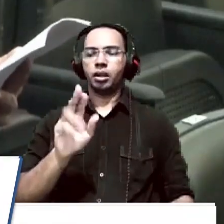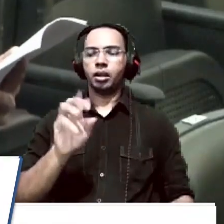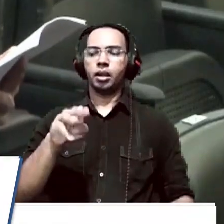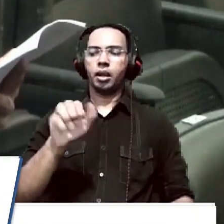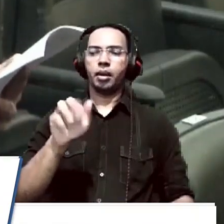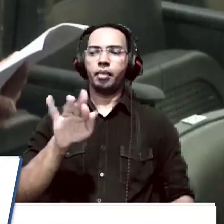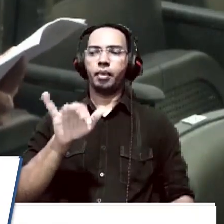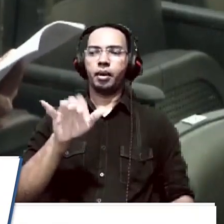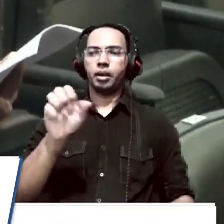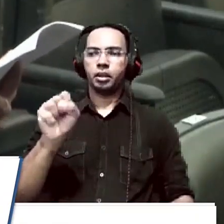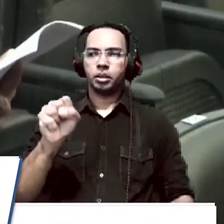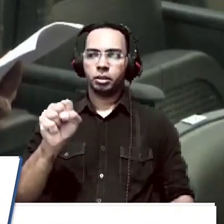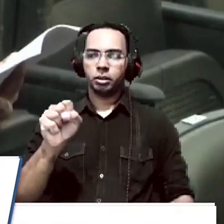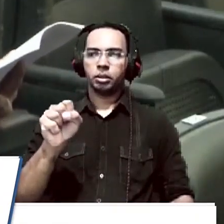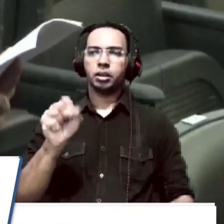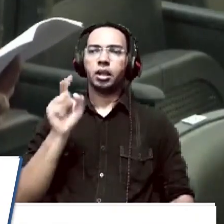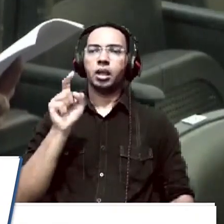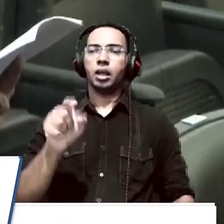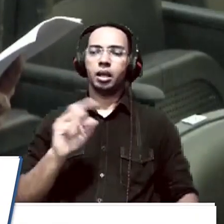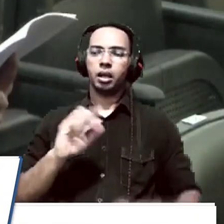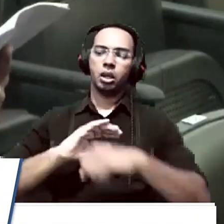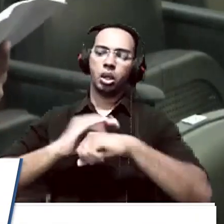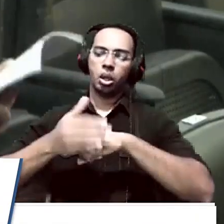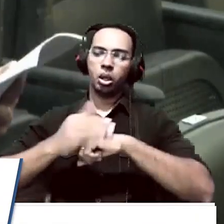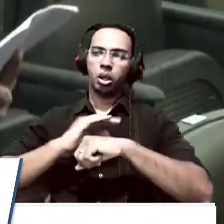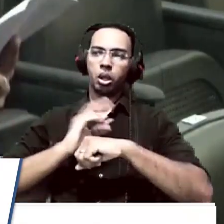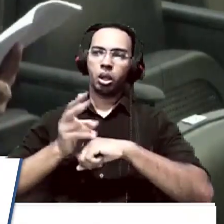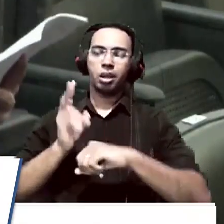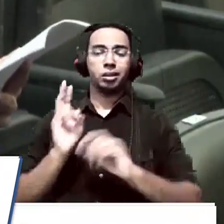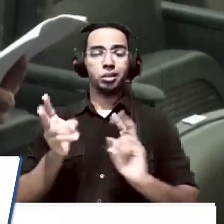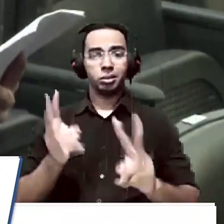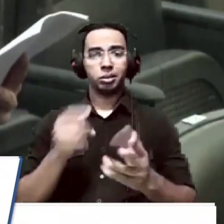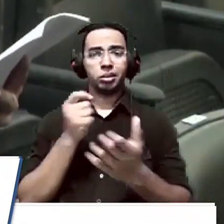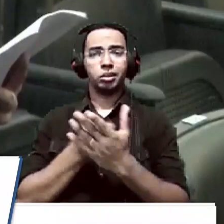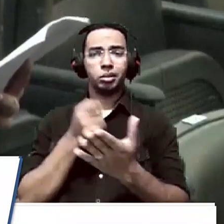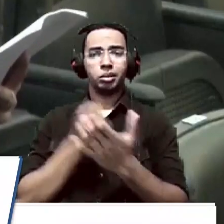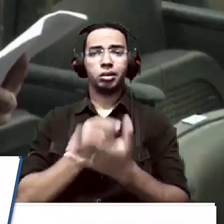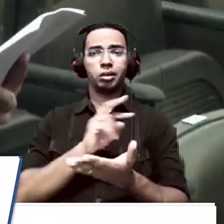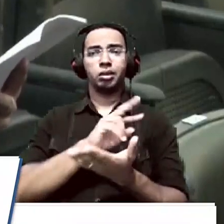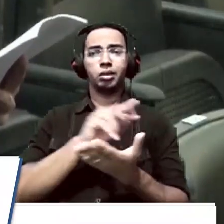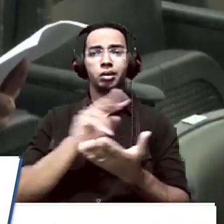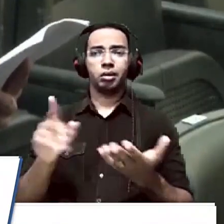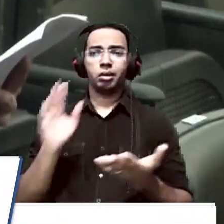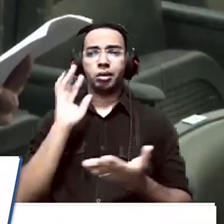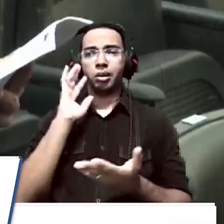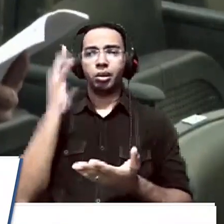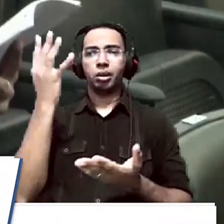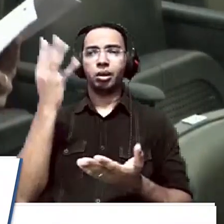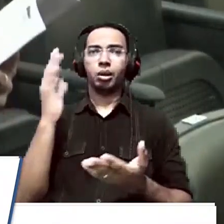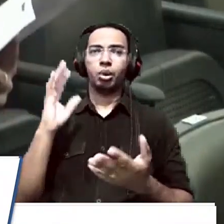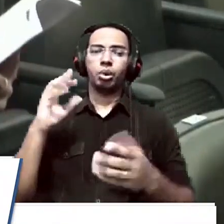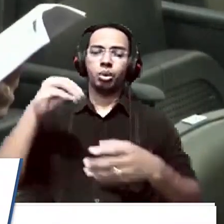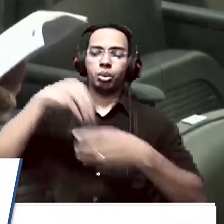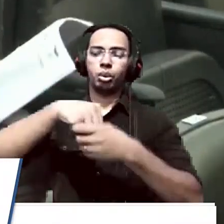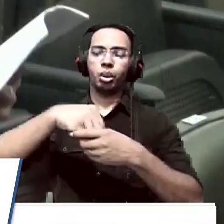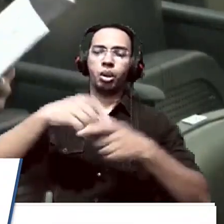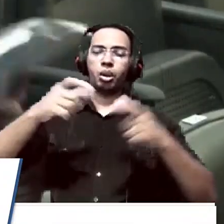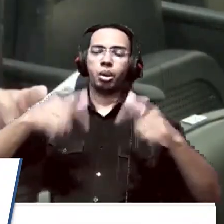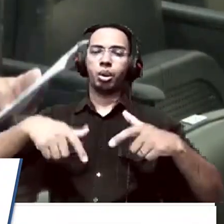lombada. Que sempre estão me cobrando porque vários acidentes estão acontecendo naquele local.